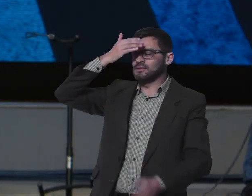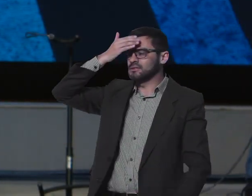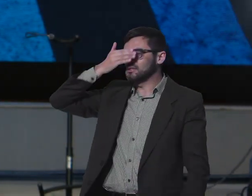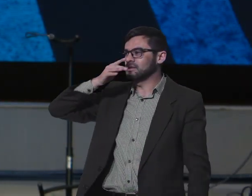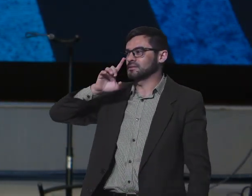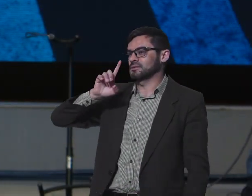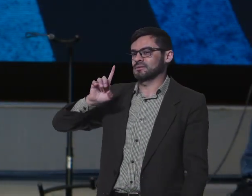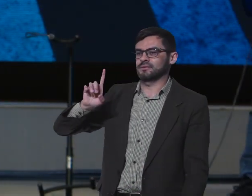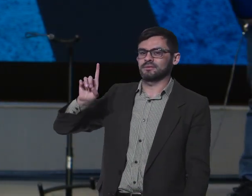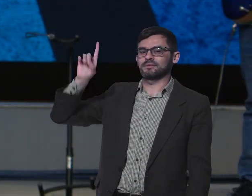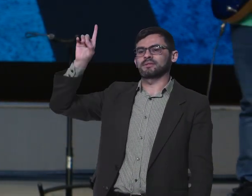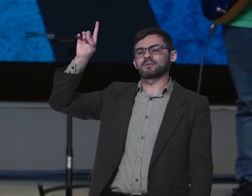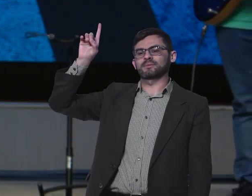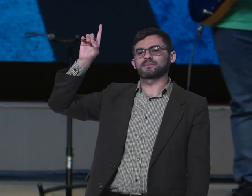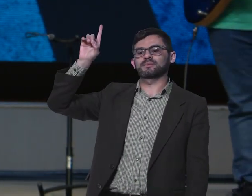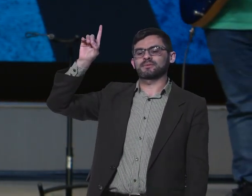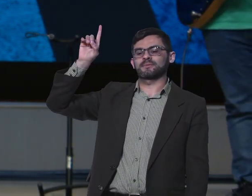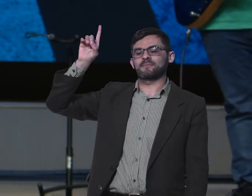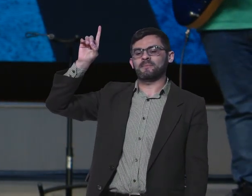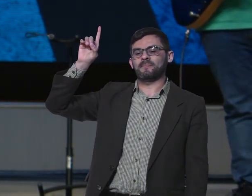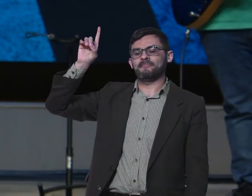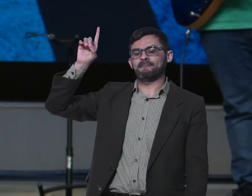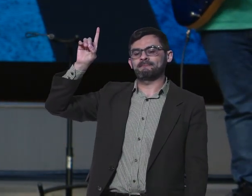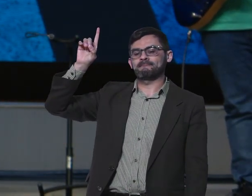do Senhor.